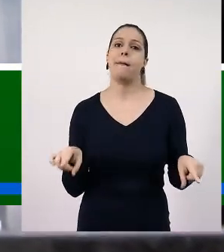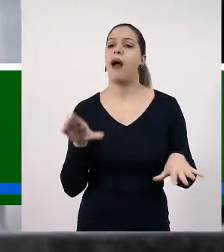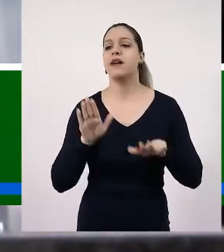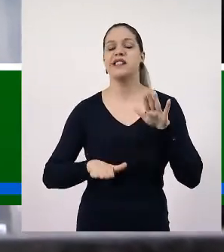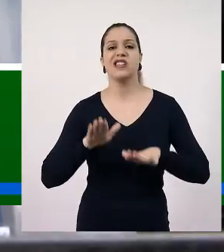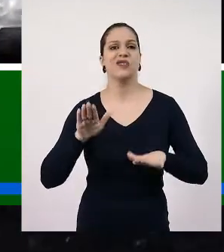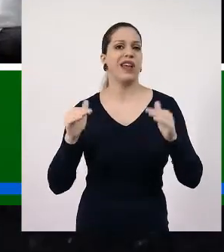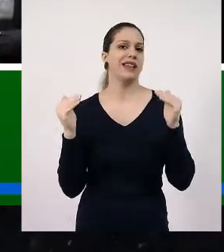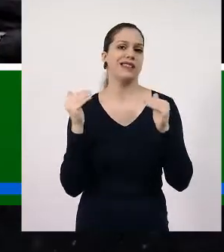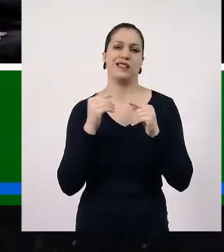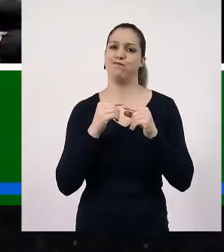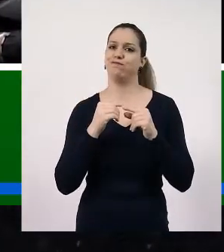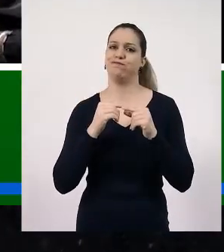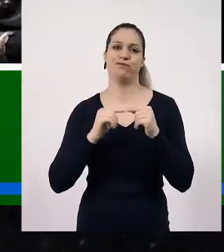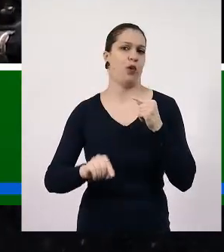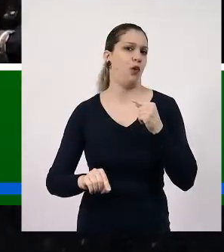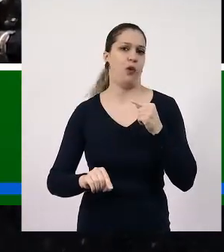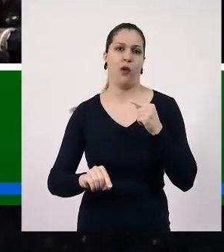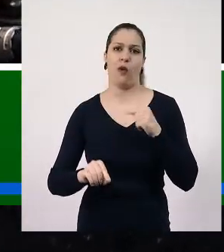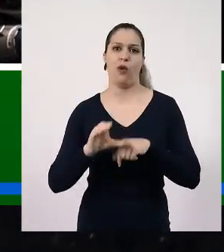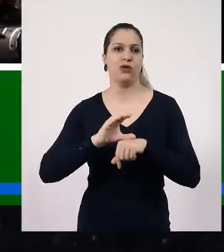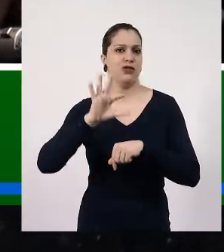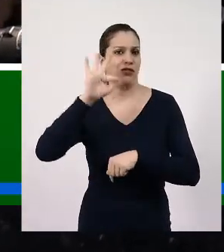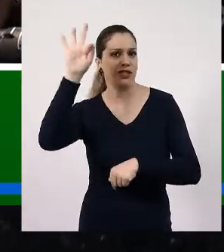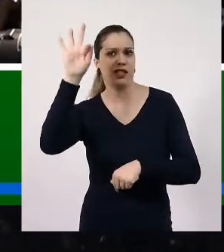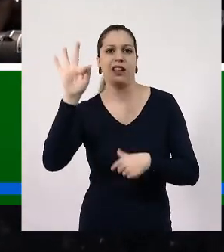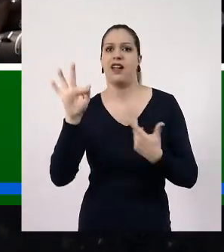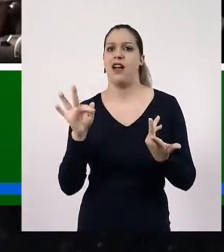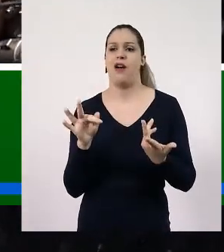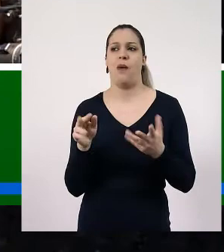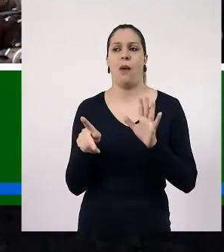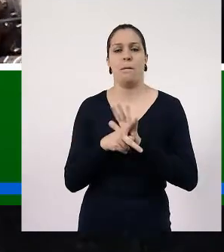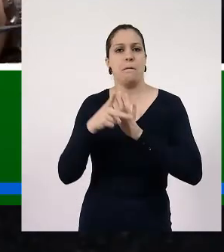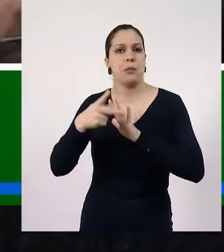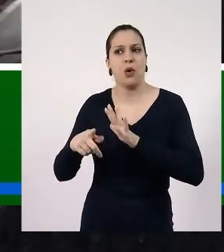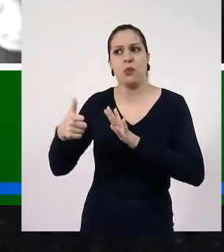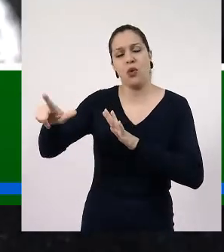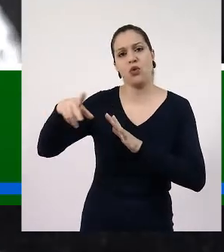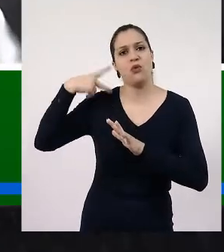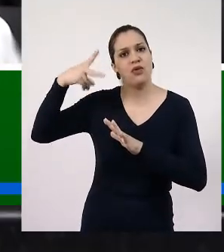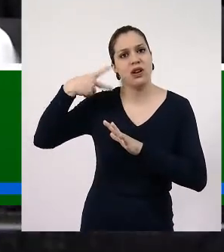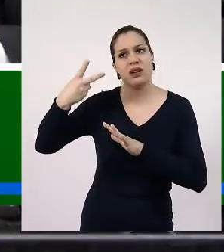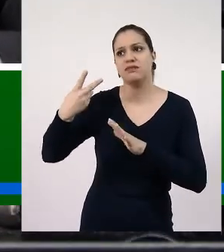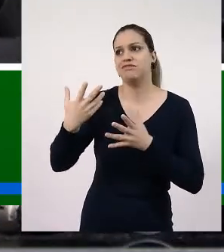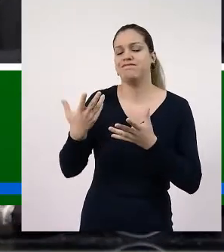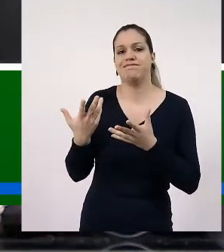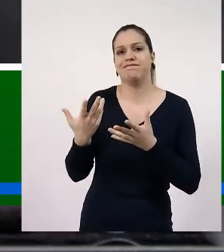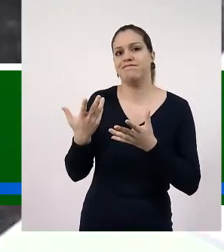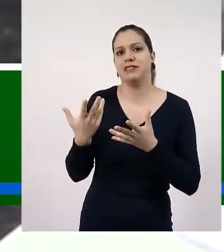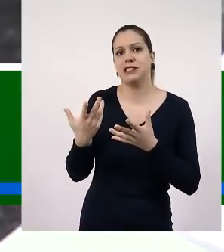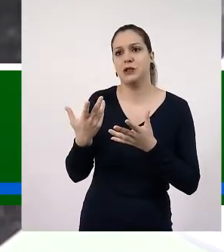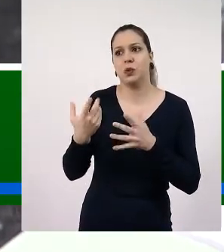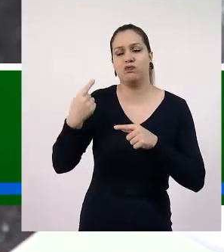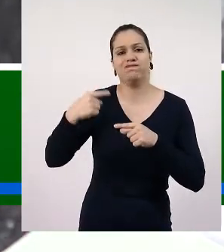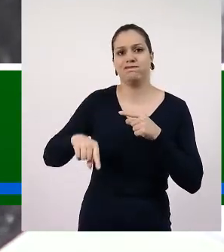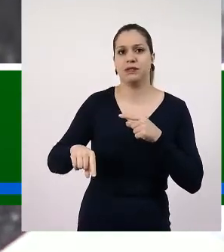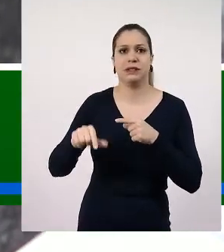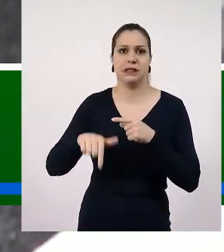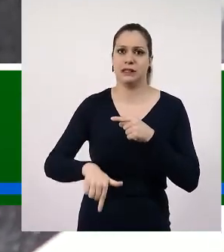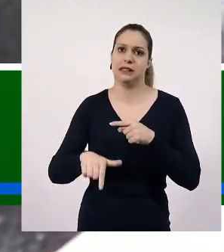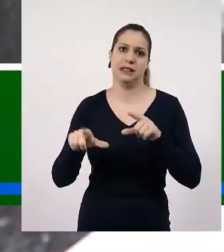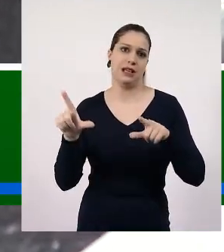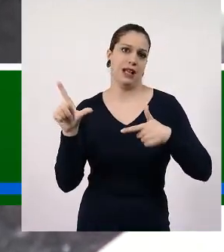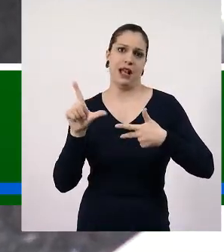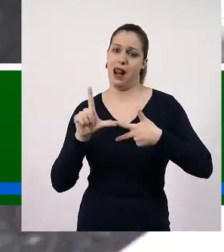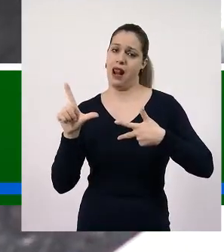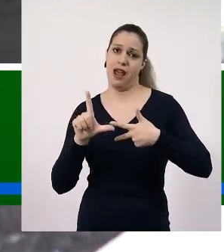são fantásticos, porém, projetos com vice-iniciativa, projetos inconstitucionais, que acabam não prosperando. Porém,